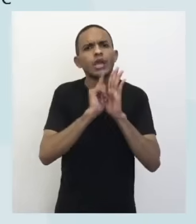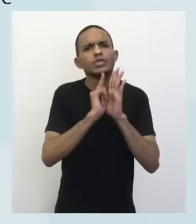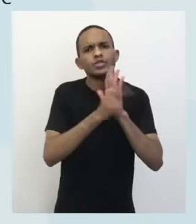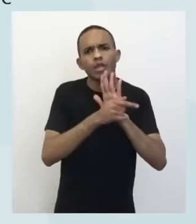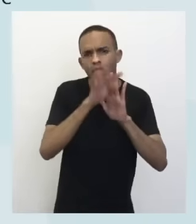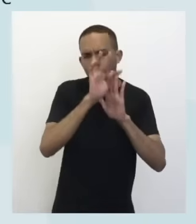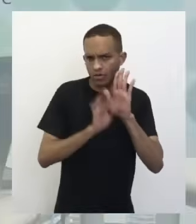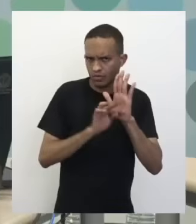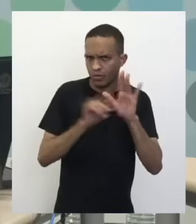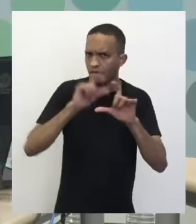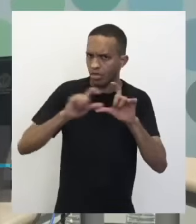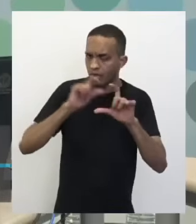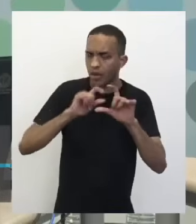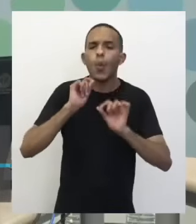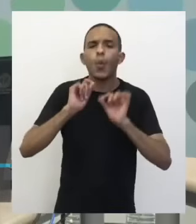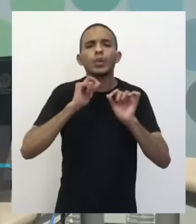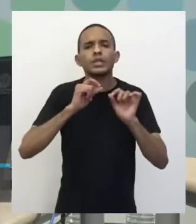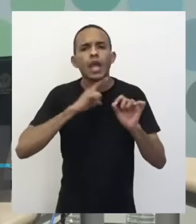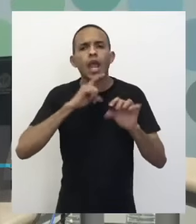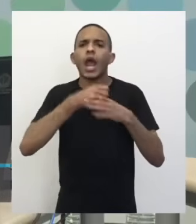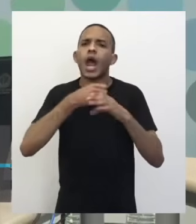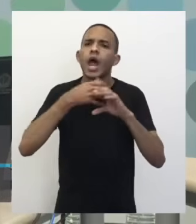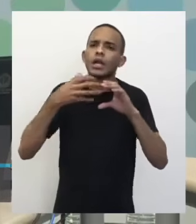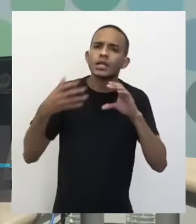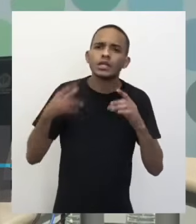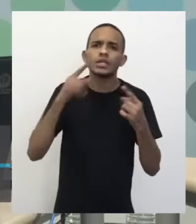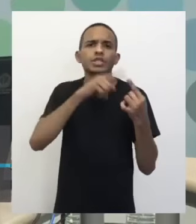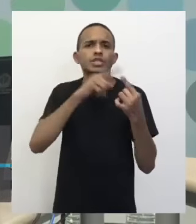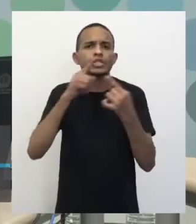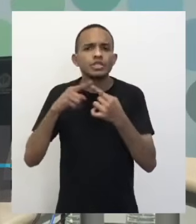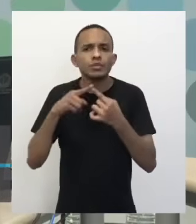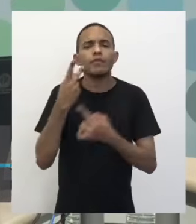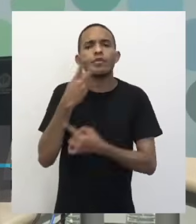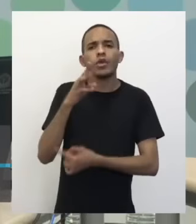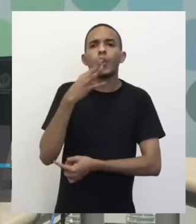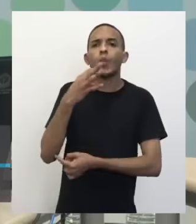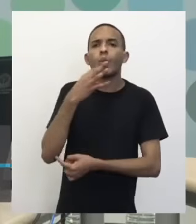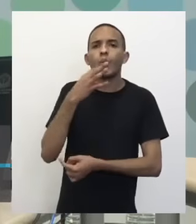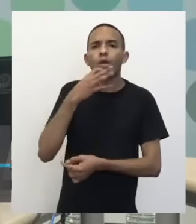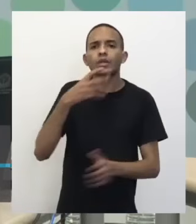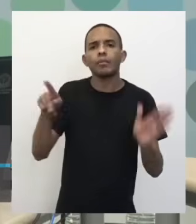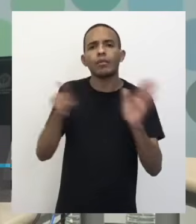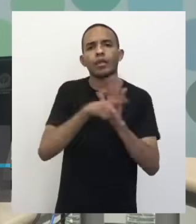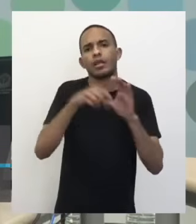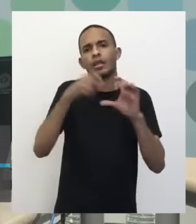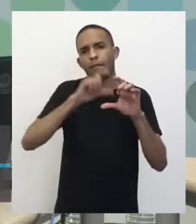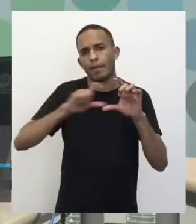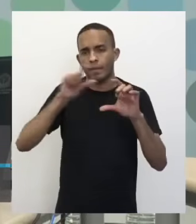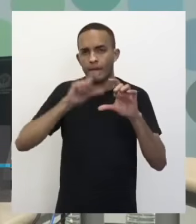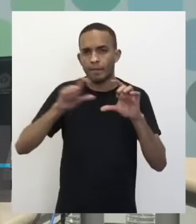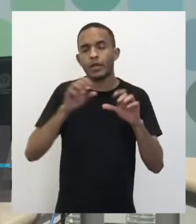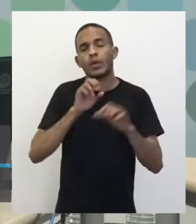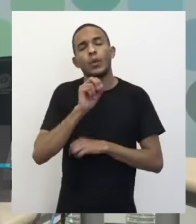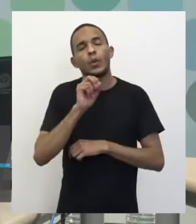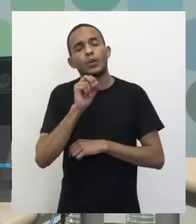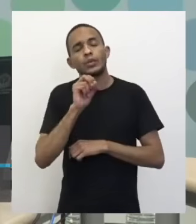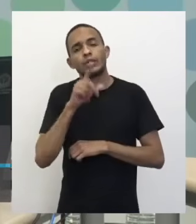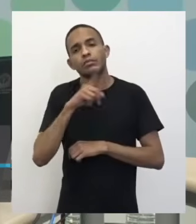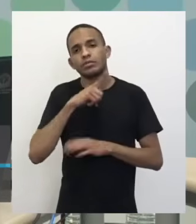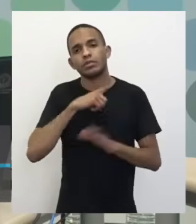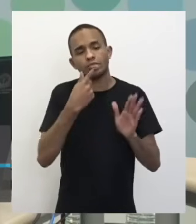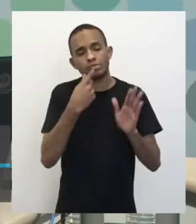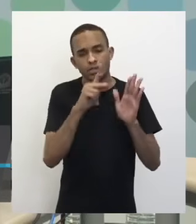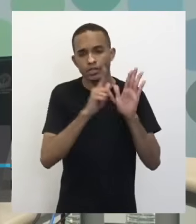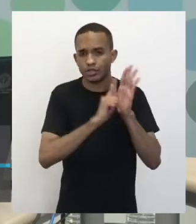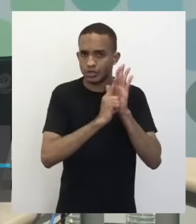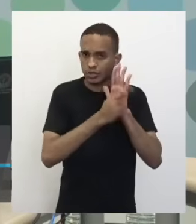textual? O que tem de elementos, características ou estrutura que de repente você conheça ou pense que exista aí nesse gênero